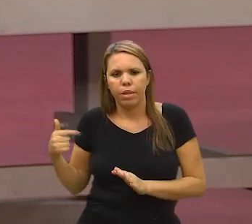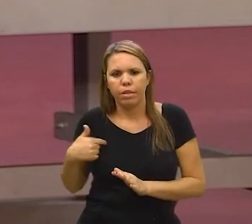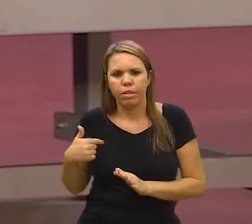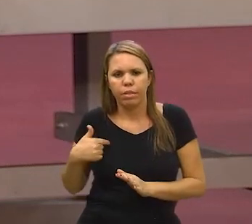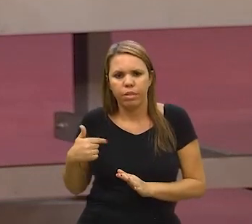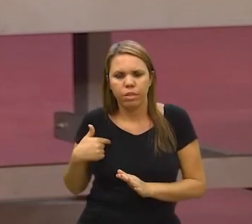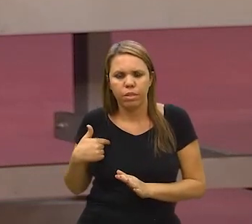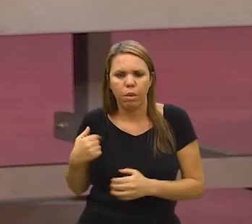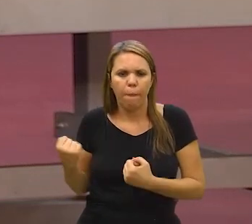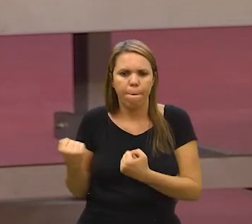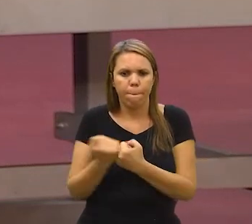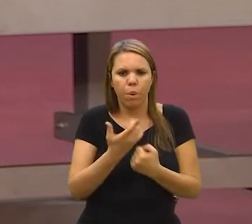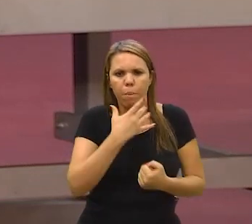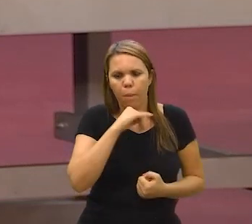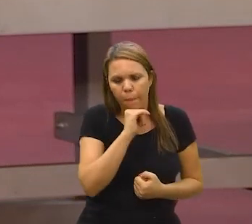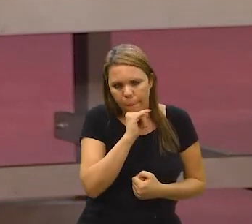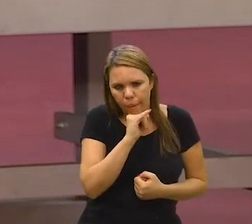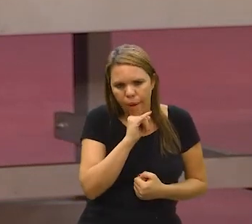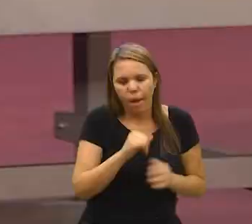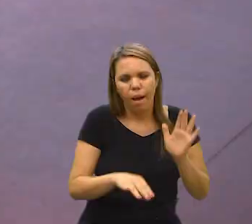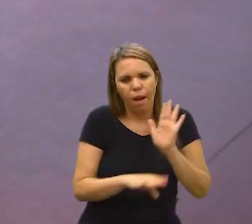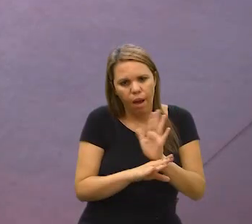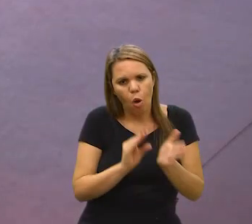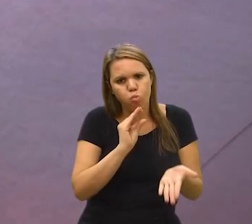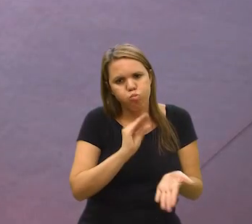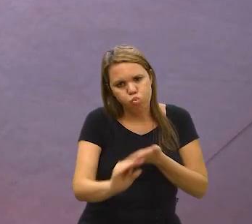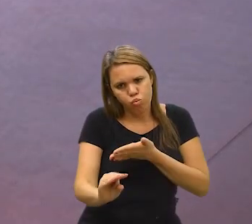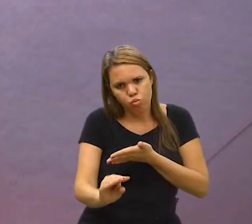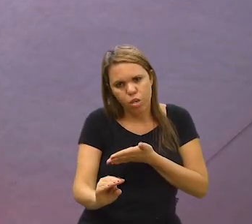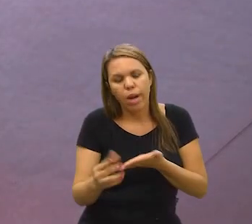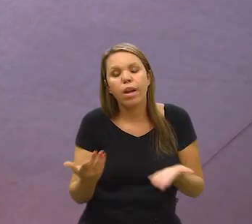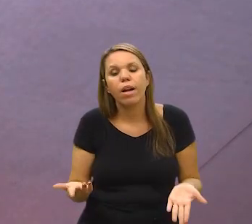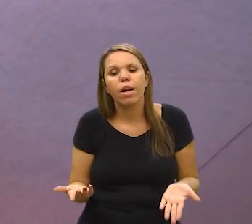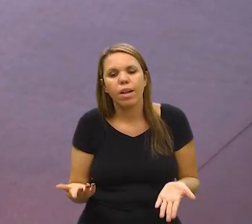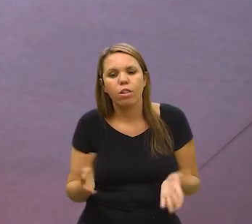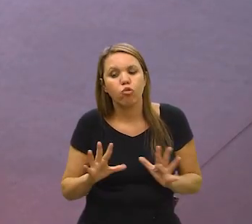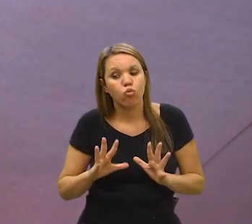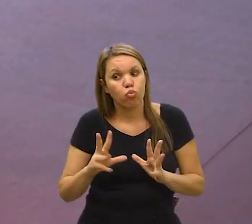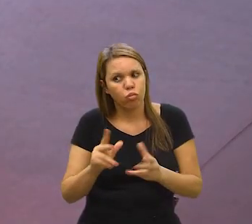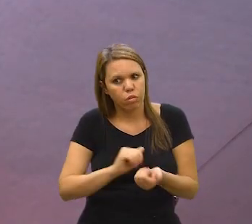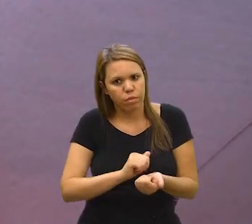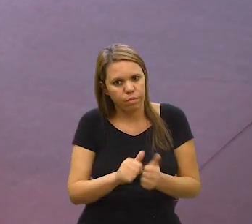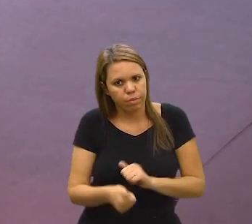grande patrocínio foi meu pai patrocinador, né? Com certeza. Como de todos os